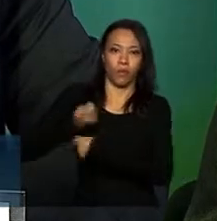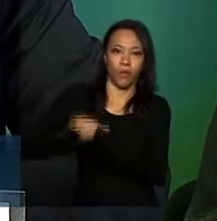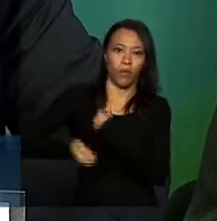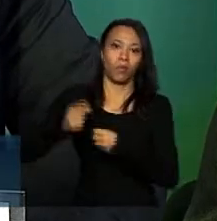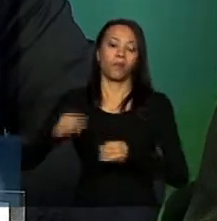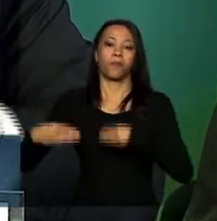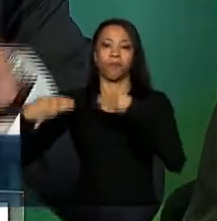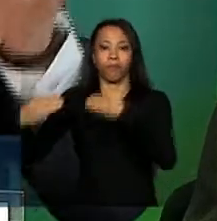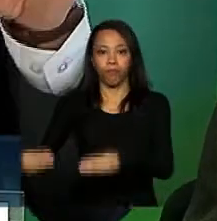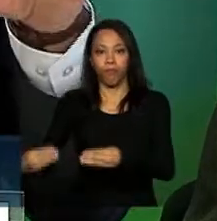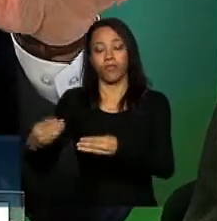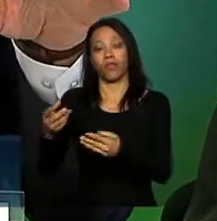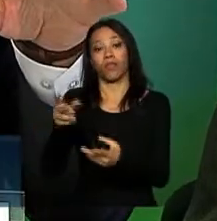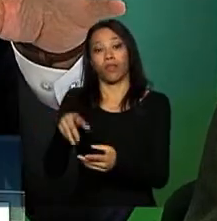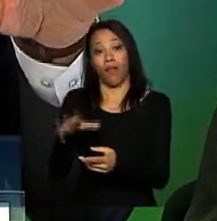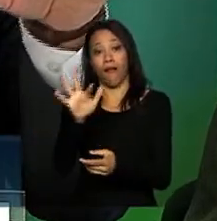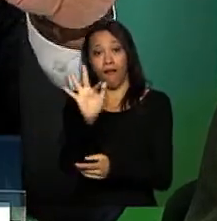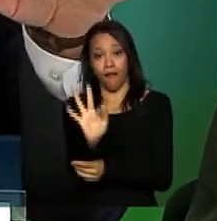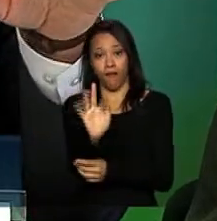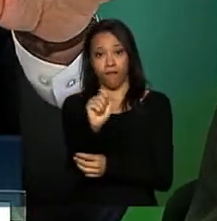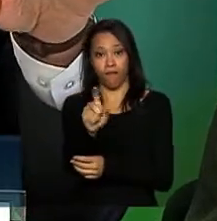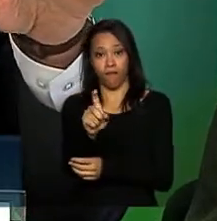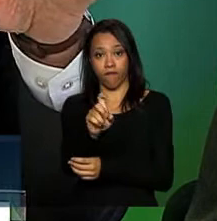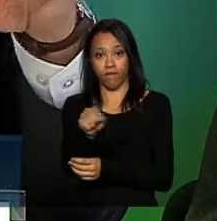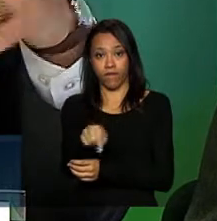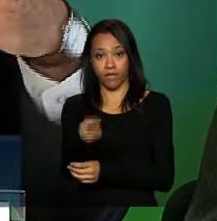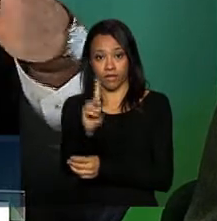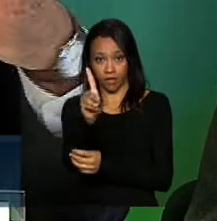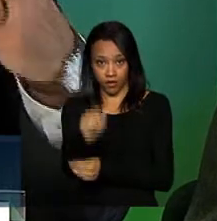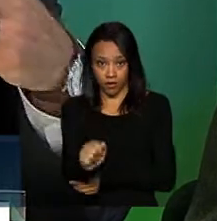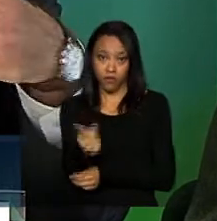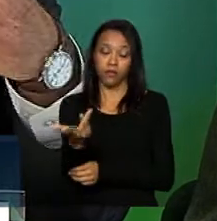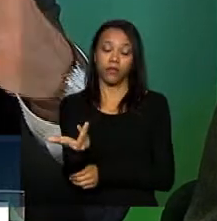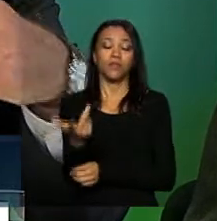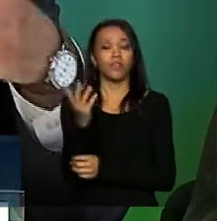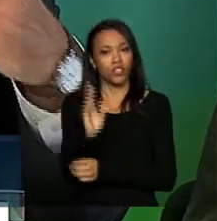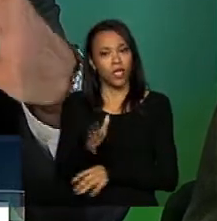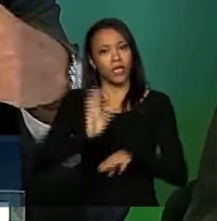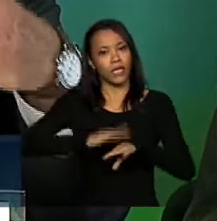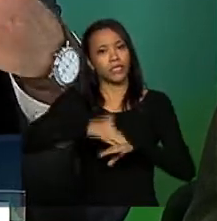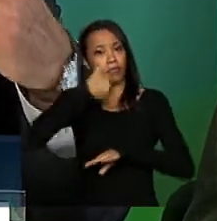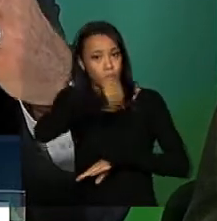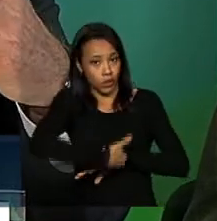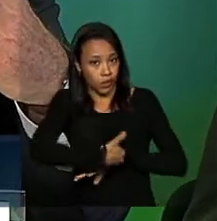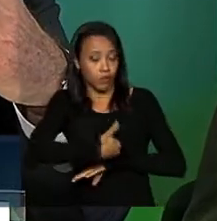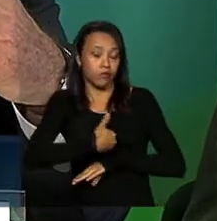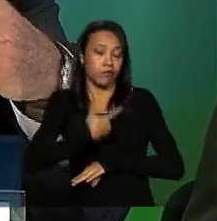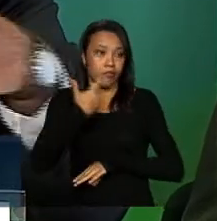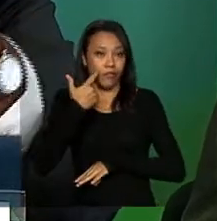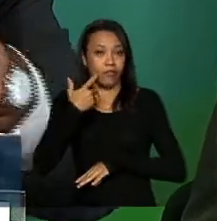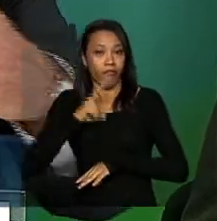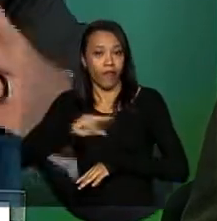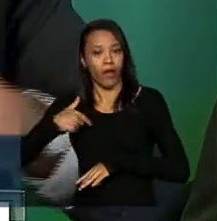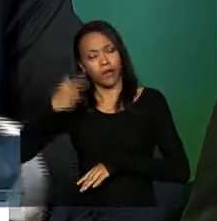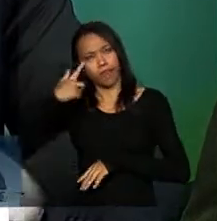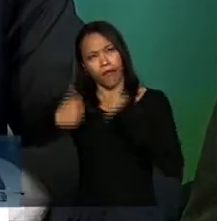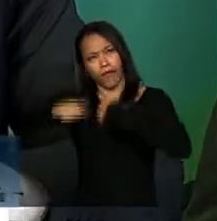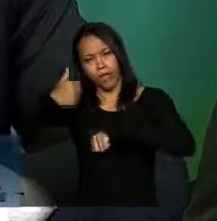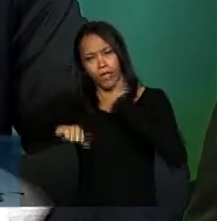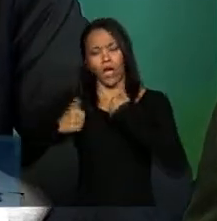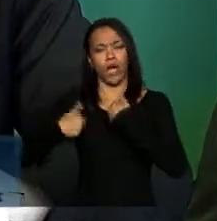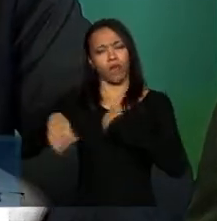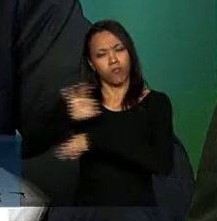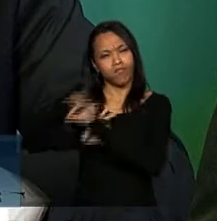fazenda. Então, foi feita essa proposta, essa reivindicação, e ela será devidamente processada e trabalhada pelo governo dentro das